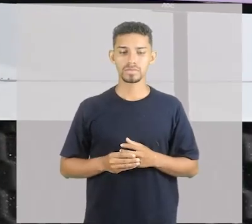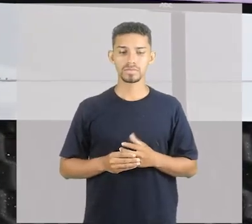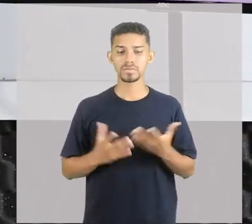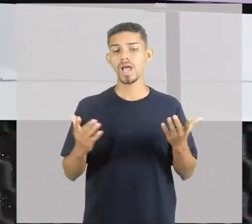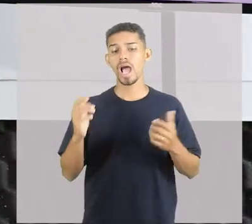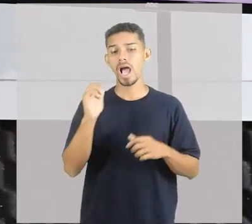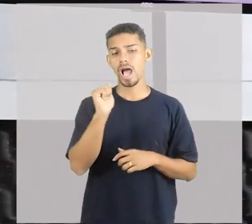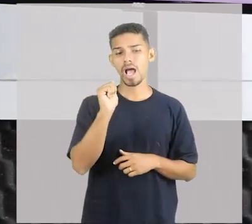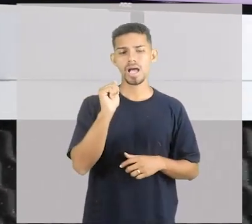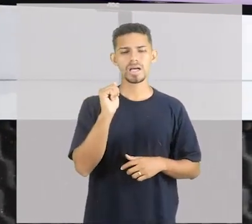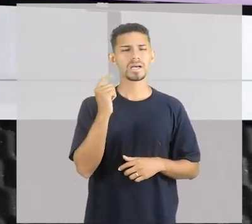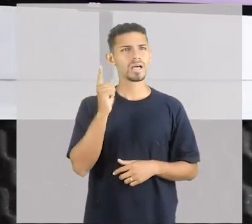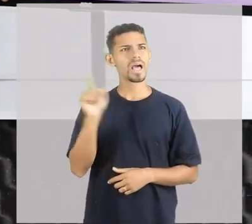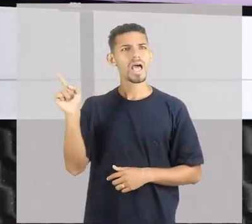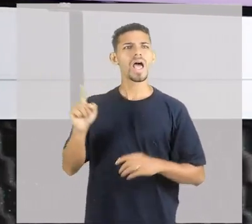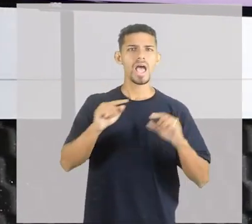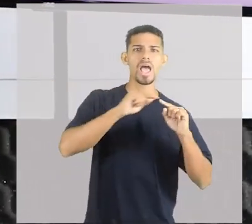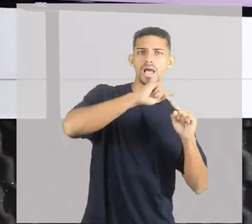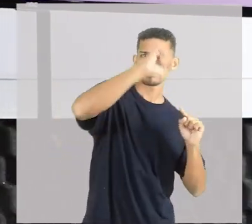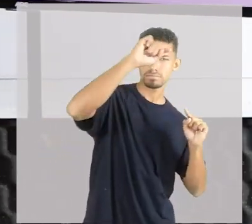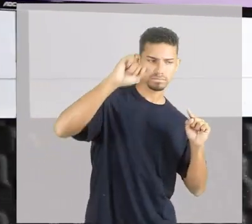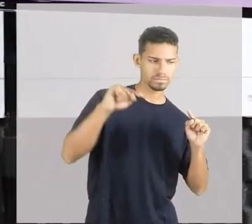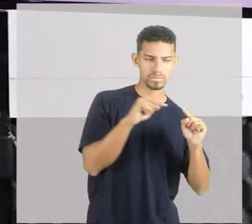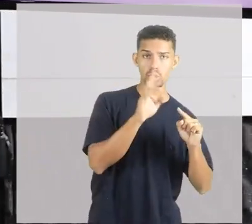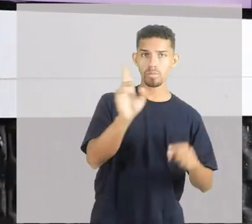Aromáticos. Daniel, isso aqui é um aromático.